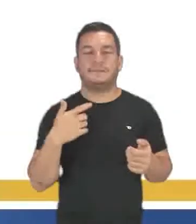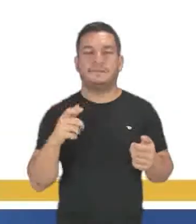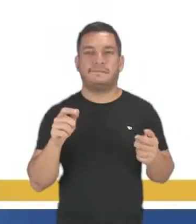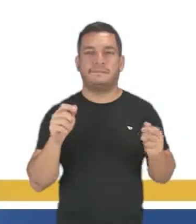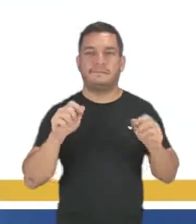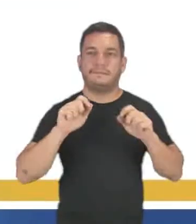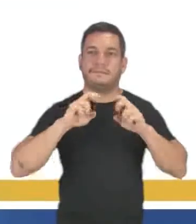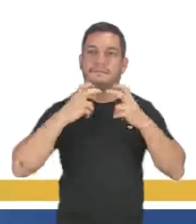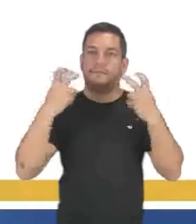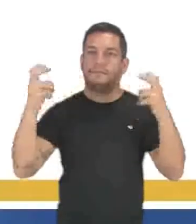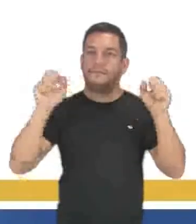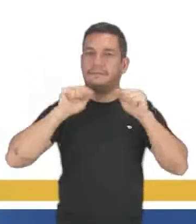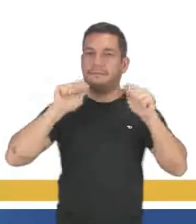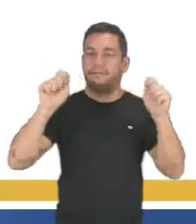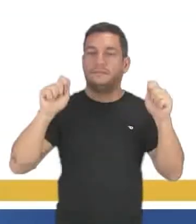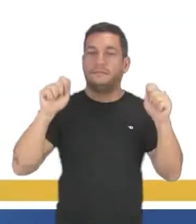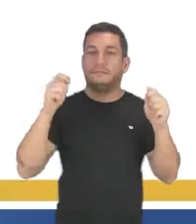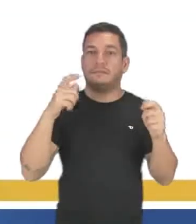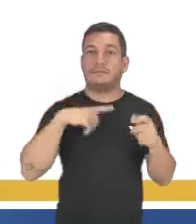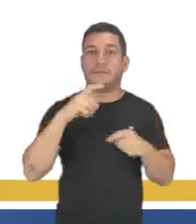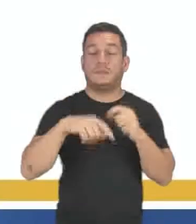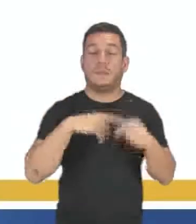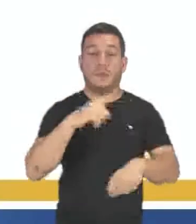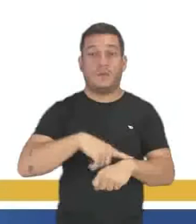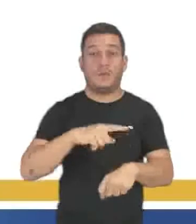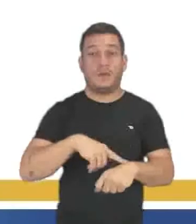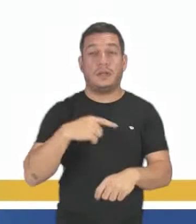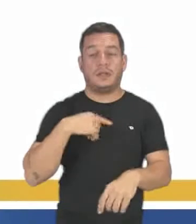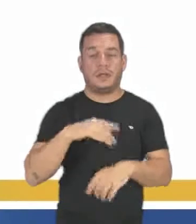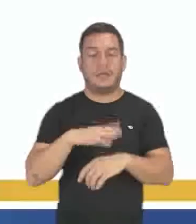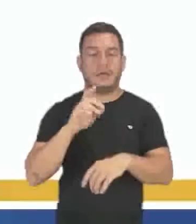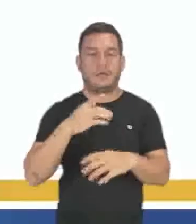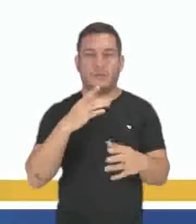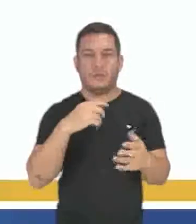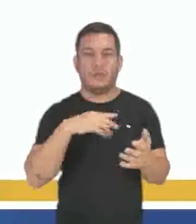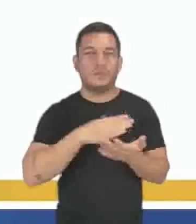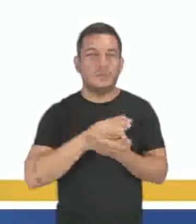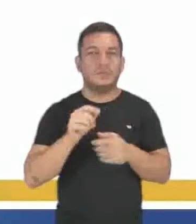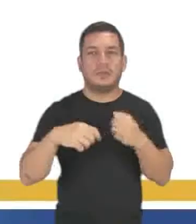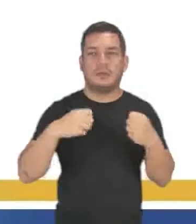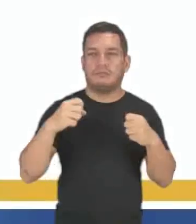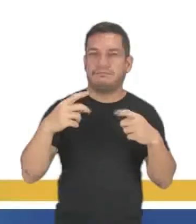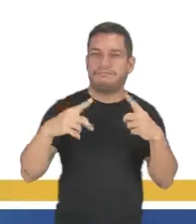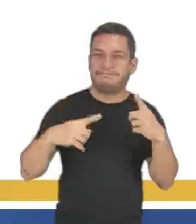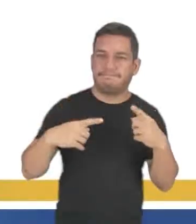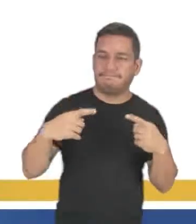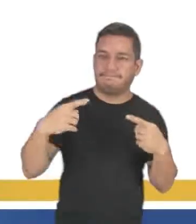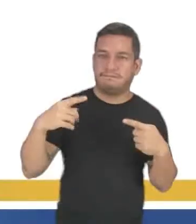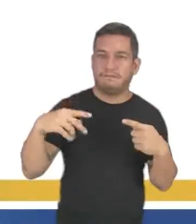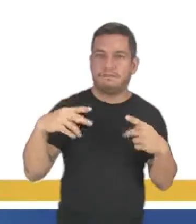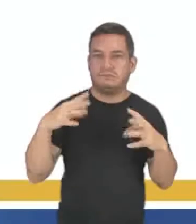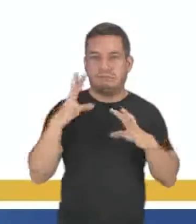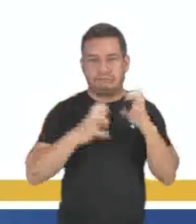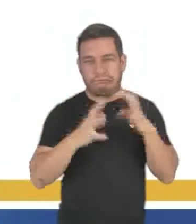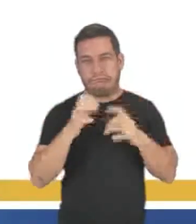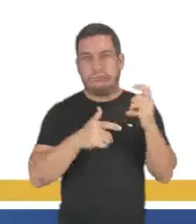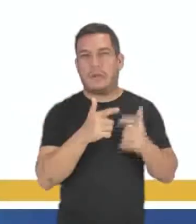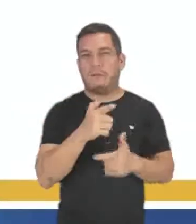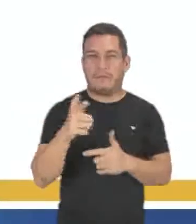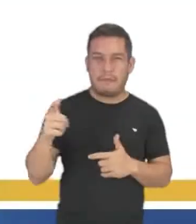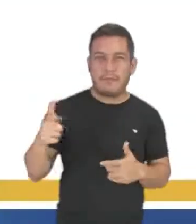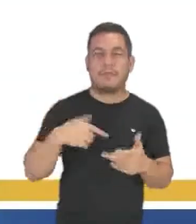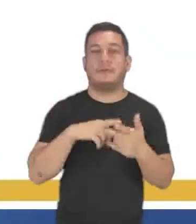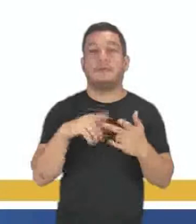justamente o horário em que eles costumam se esmurrar, esfaquear e disparar tiros. Mas